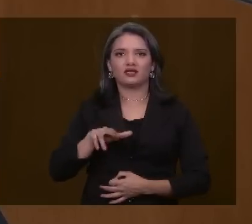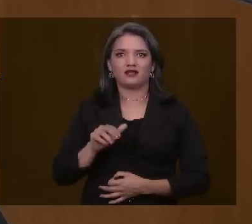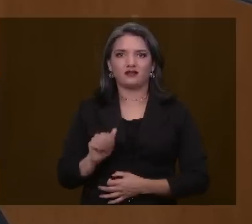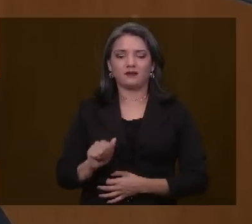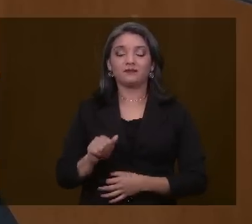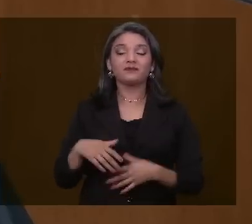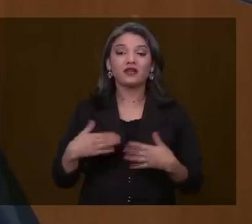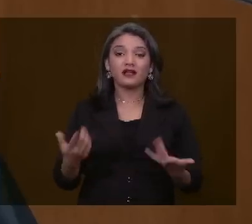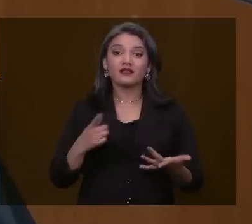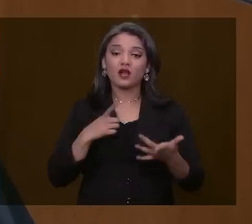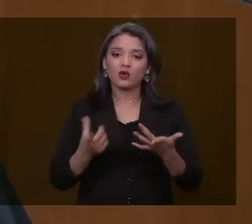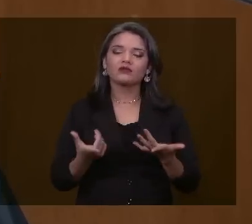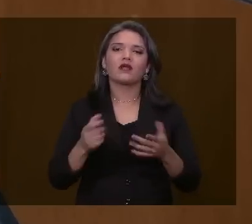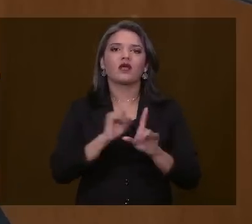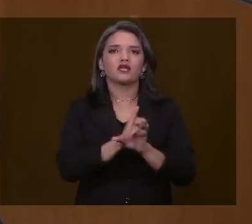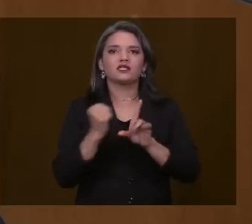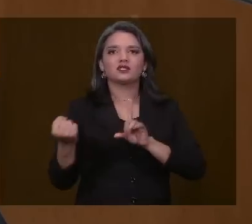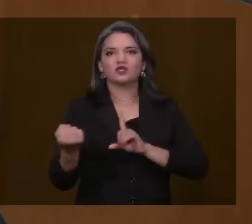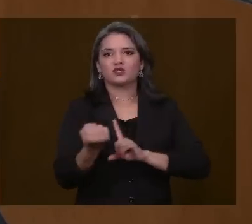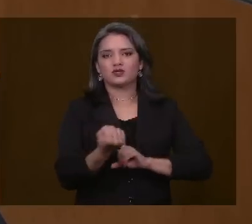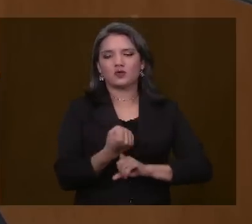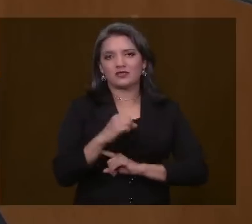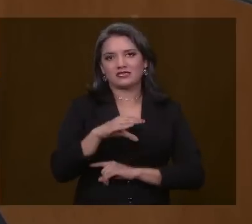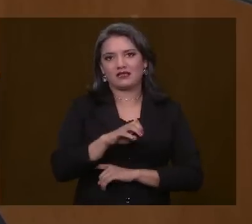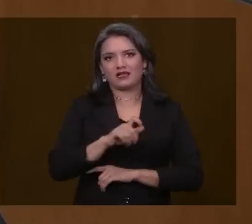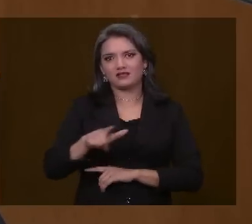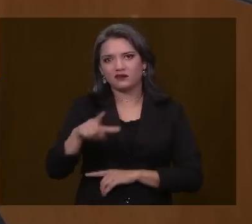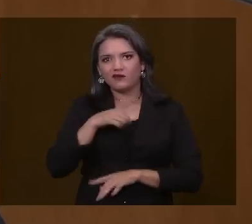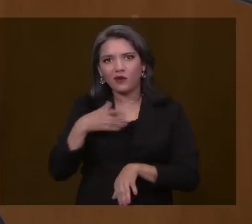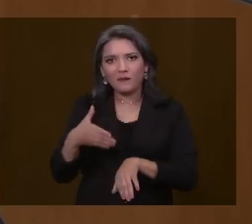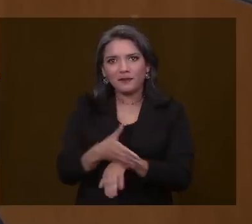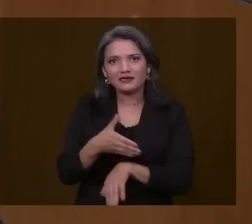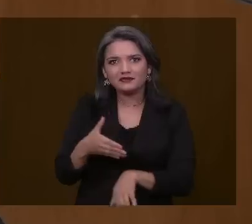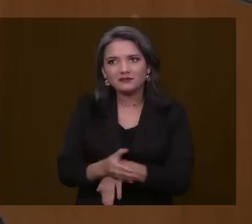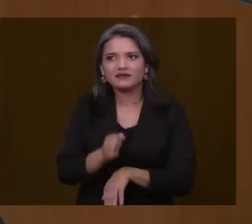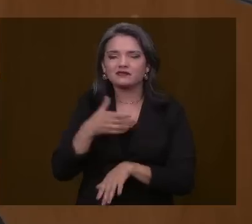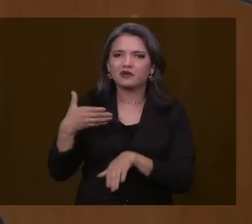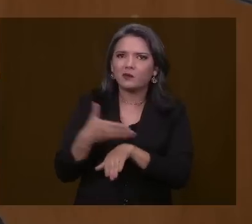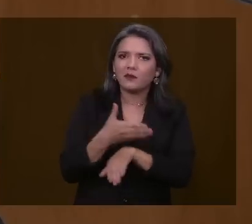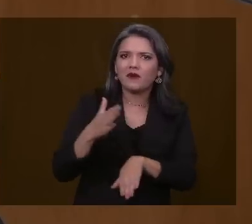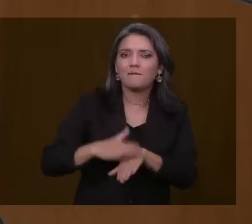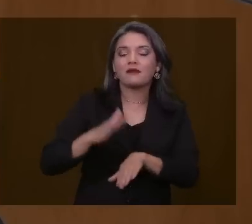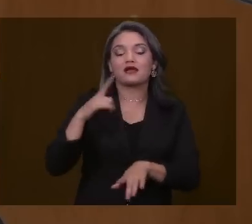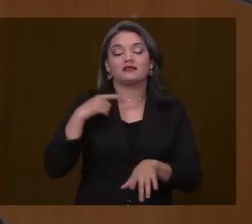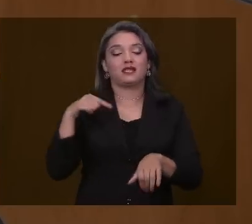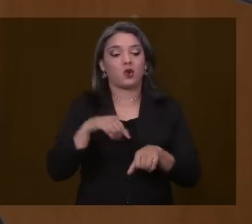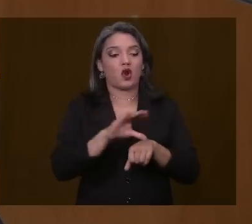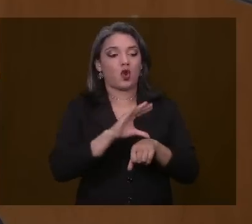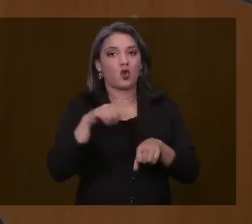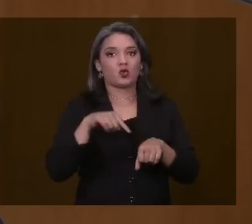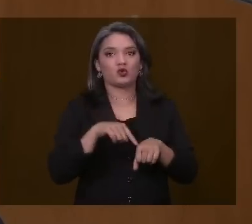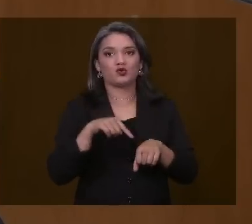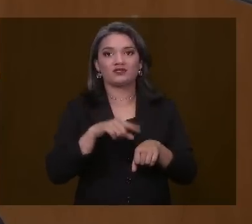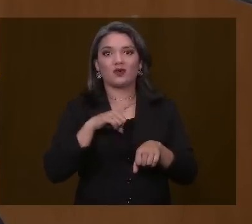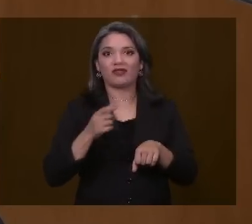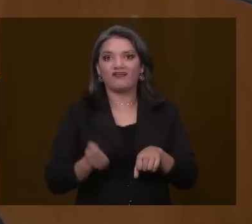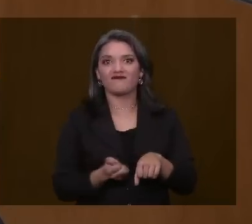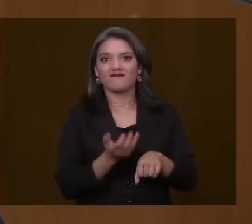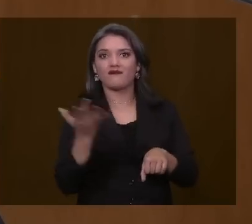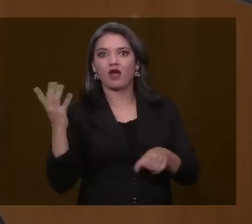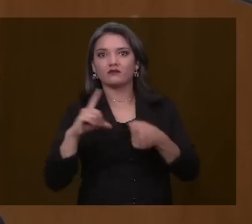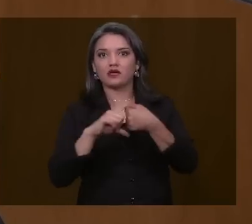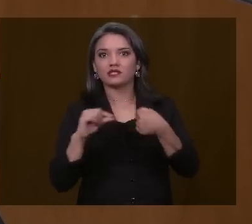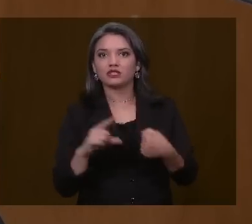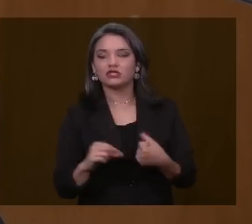ampla participação da sociedade civil organizada, a Constituição de 88 contém uma série de disposições que